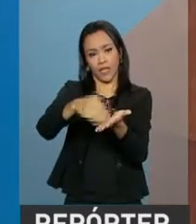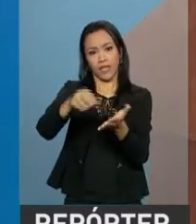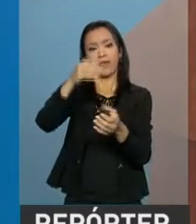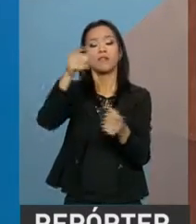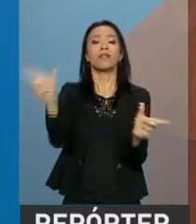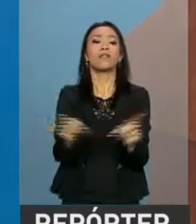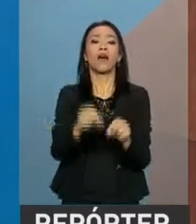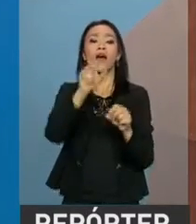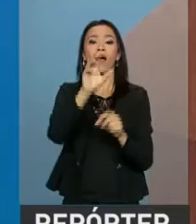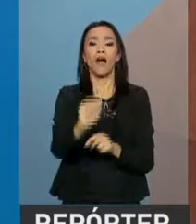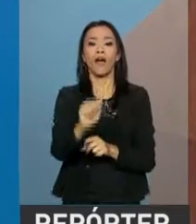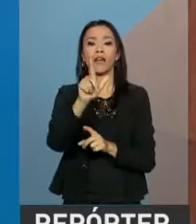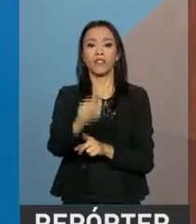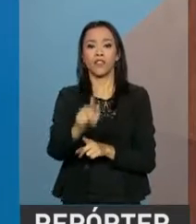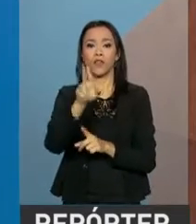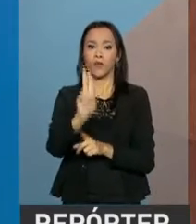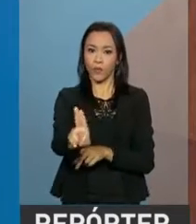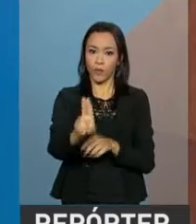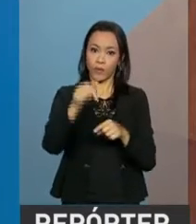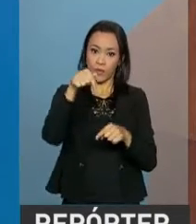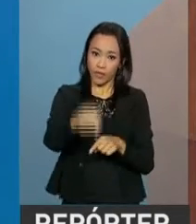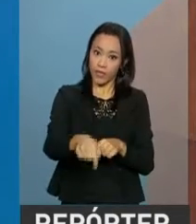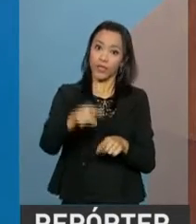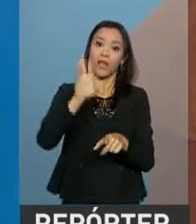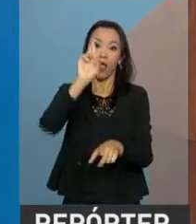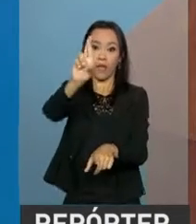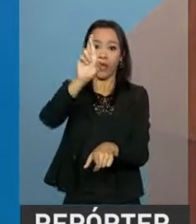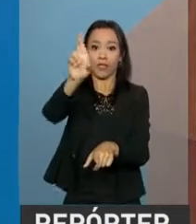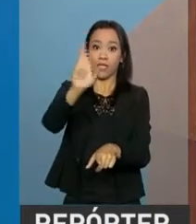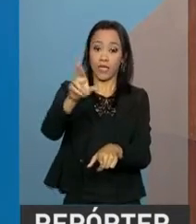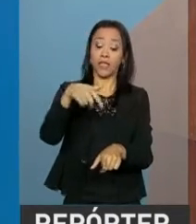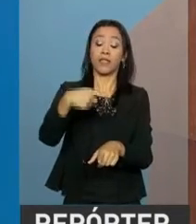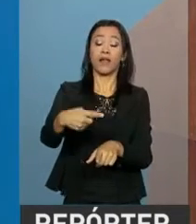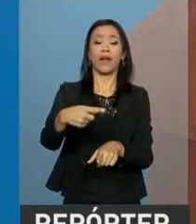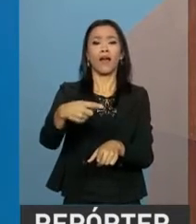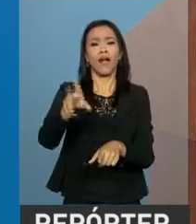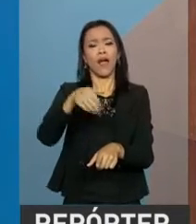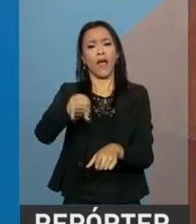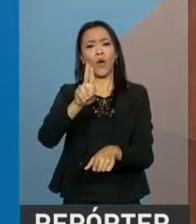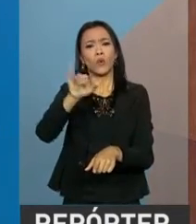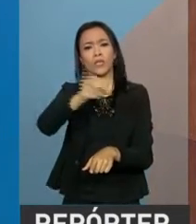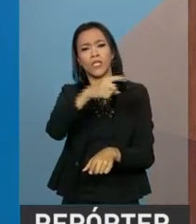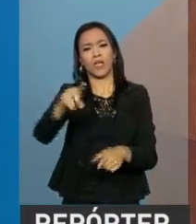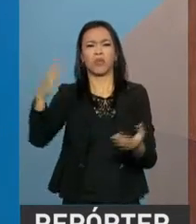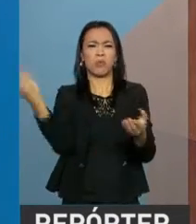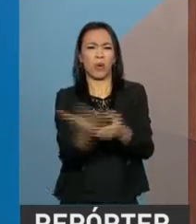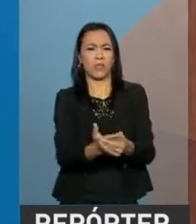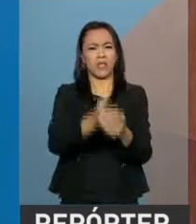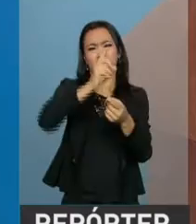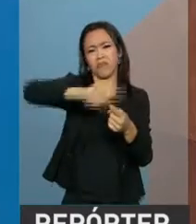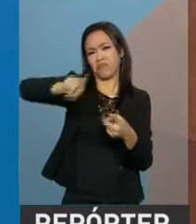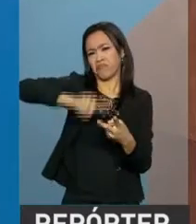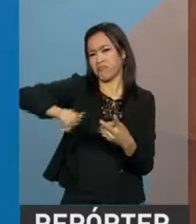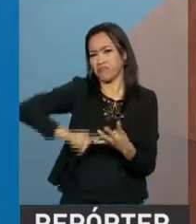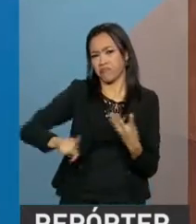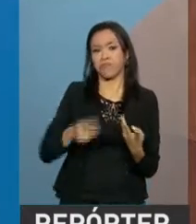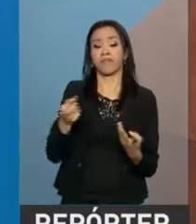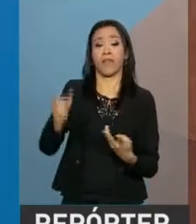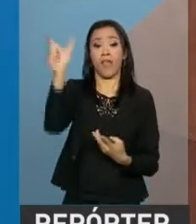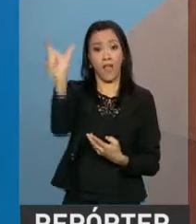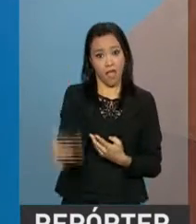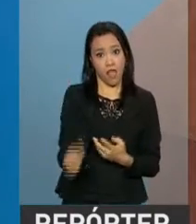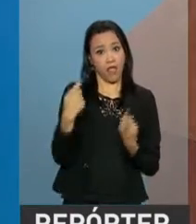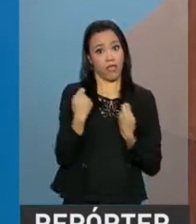órgão responsável por representar judicialmente a união junto ao Supremo Tribunal Federal ela defendeu entre